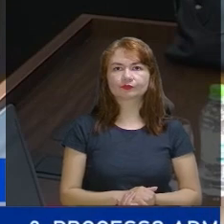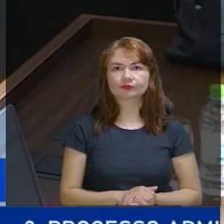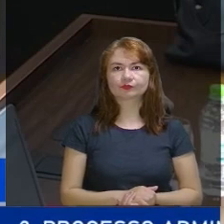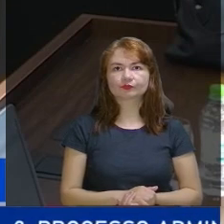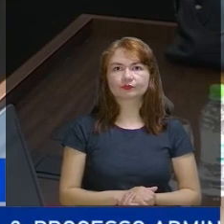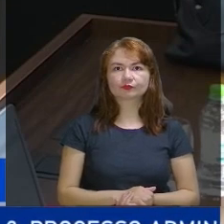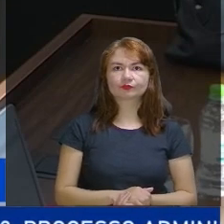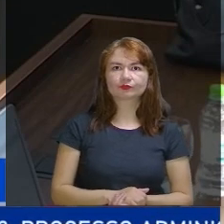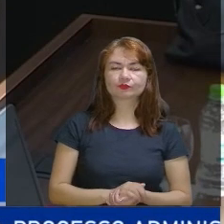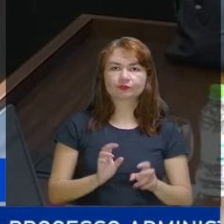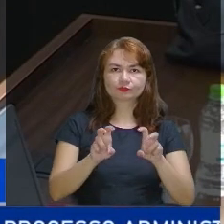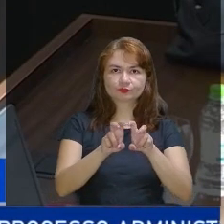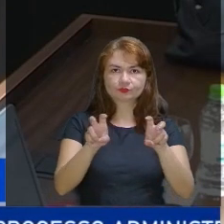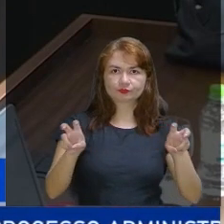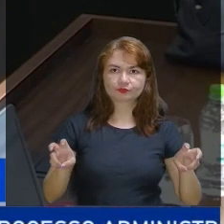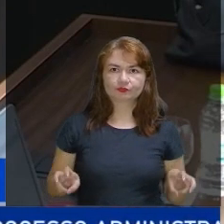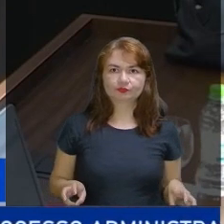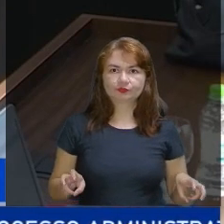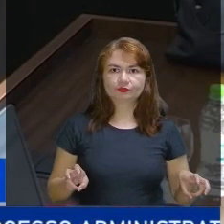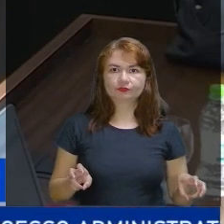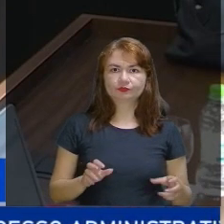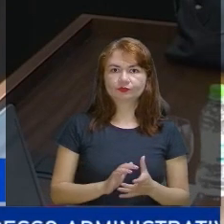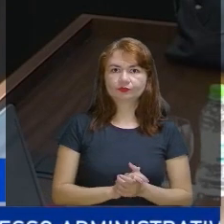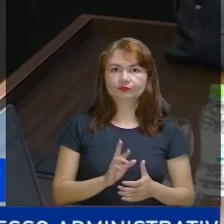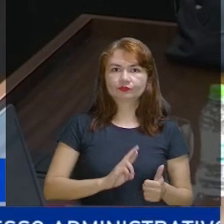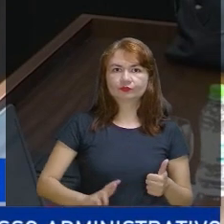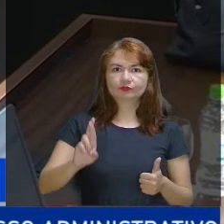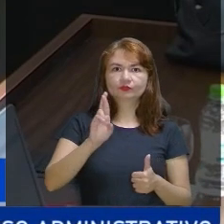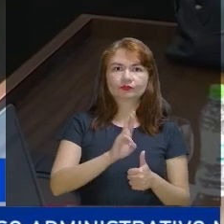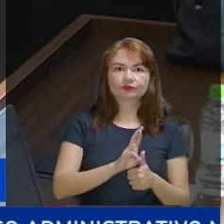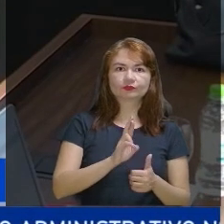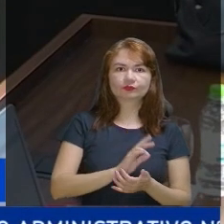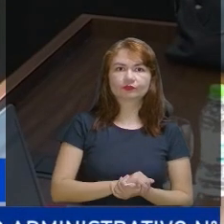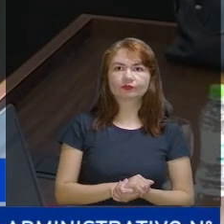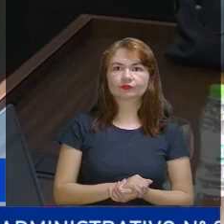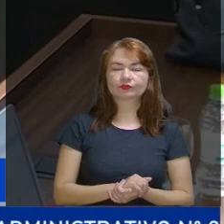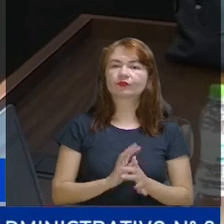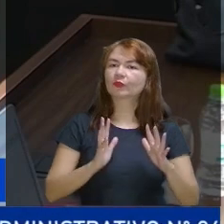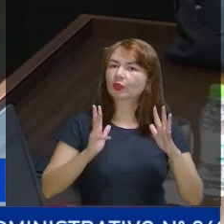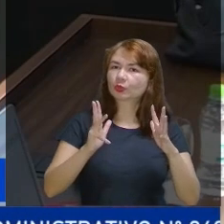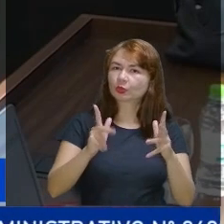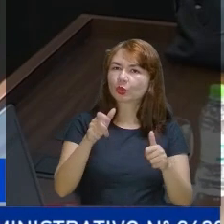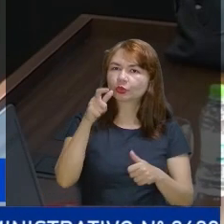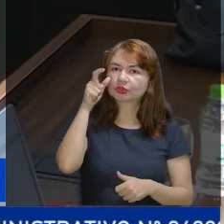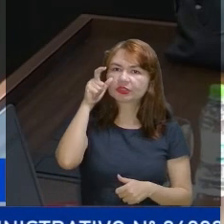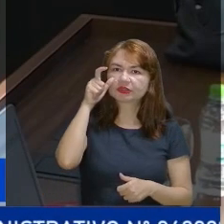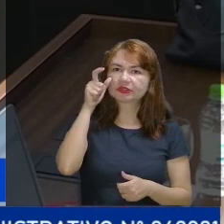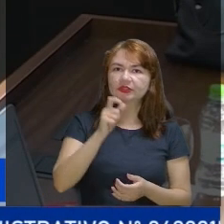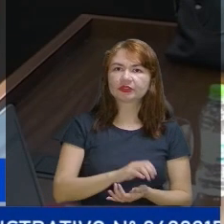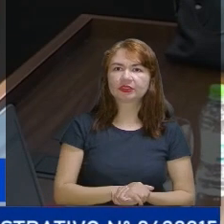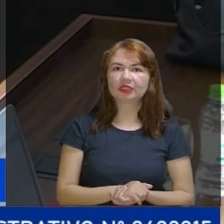Presidente, eminentes pares, senhora procuradora, todos que nos ouvem. Senhor presidente, sem